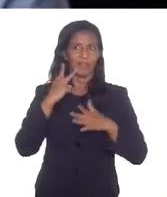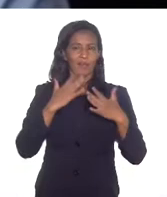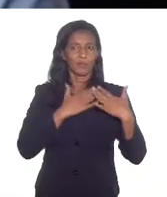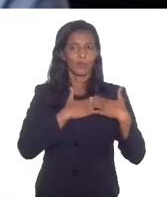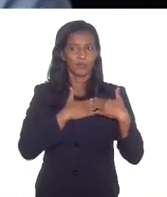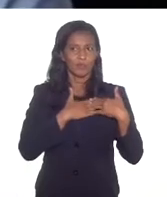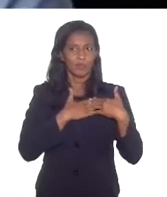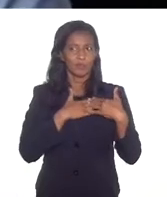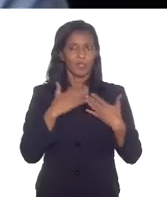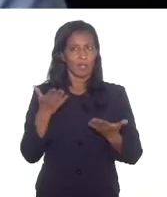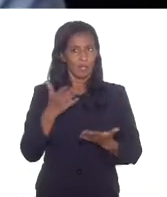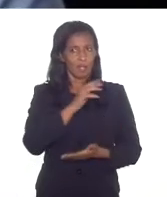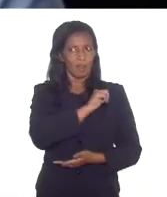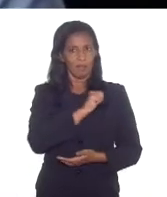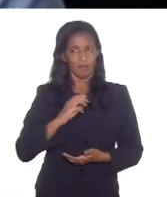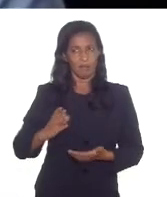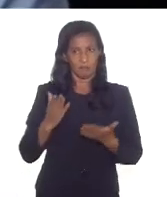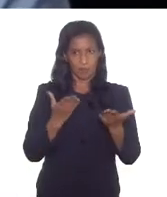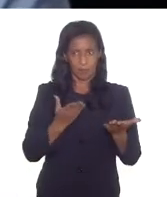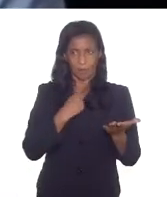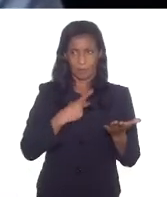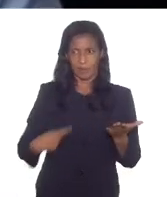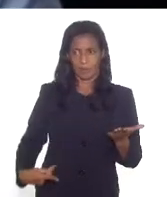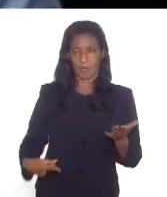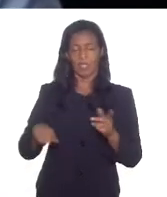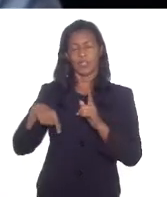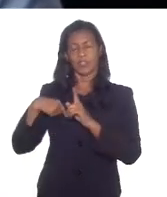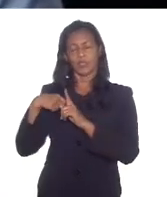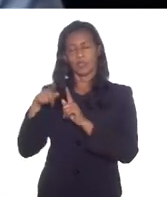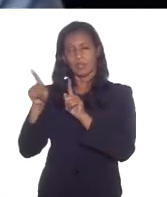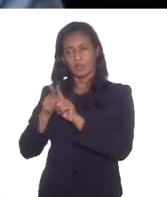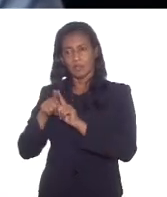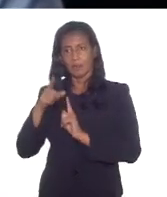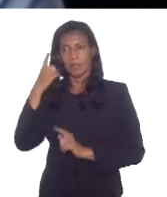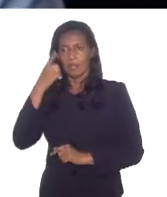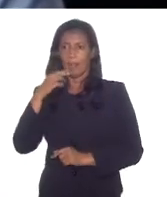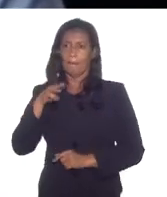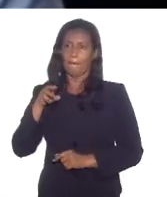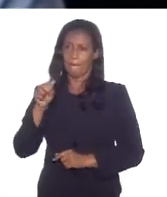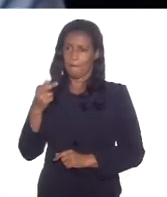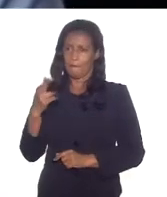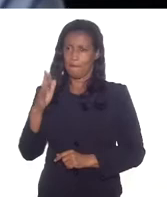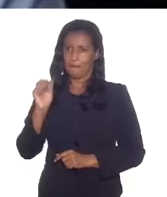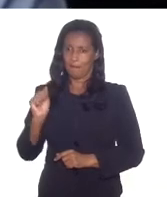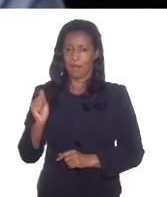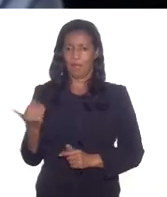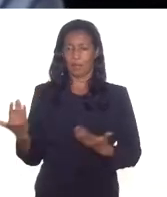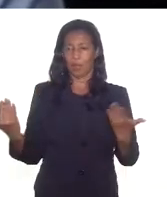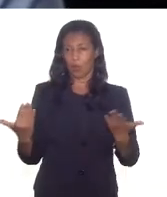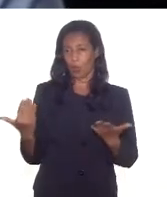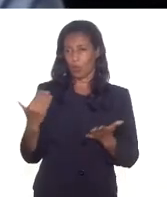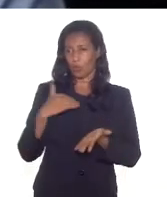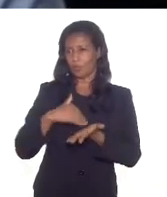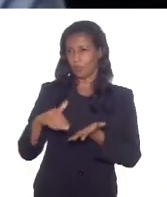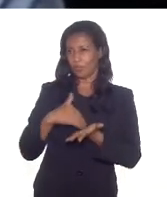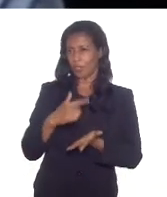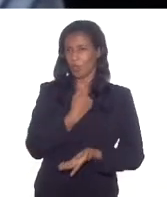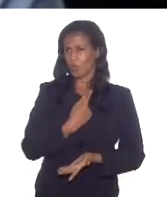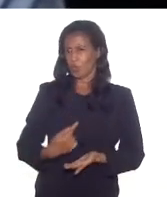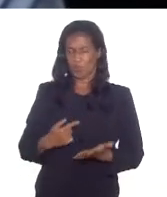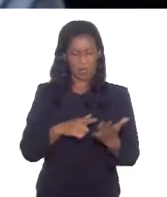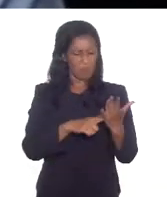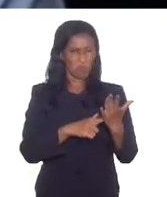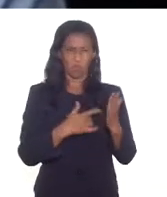senhor quanto à deputada Marta Rocha, inclusive o deputado Amorim, realmente, hoje o secretário de governo, Lazzaroni, mostrou para a